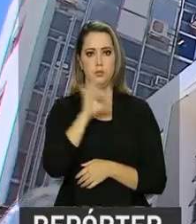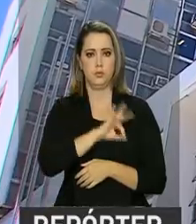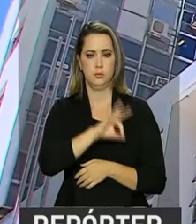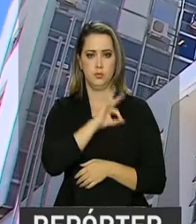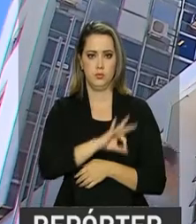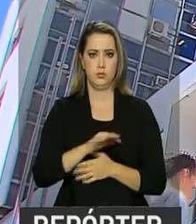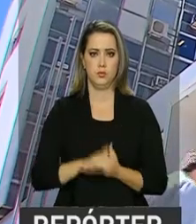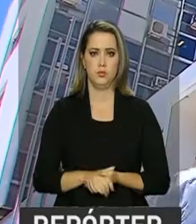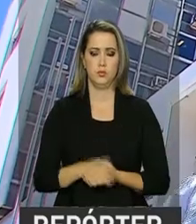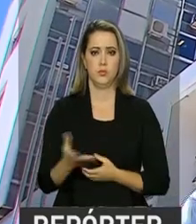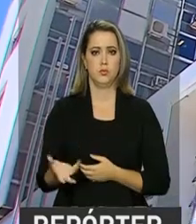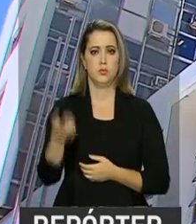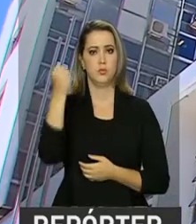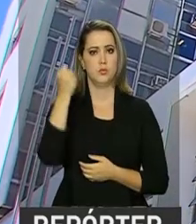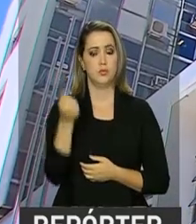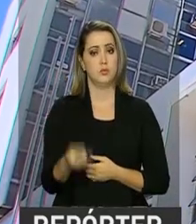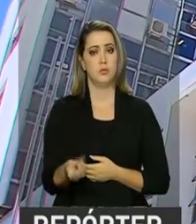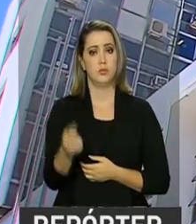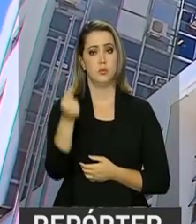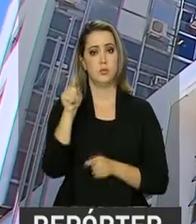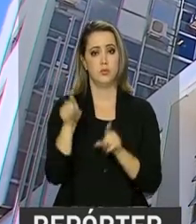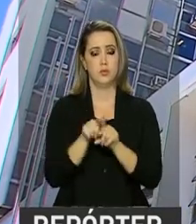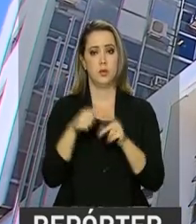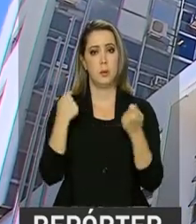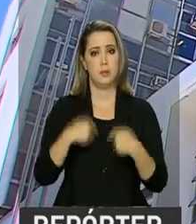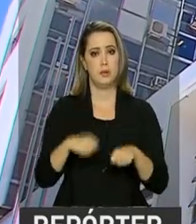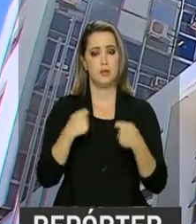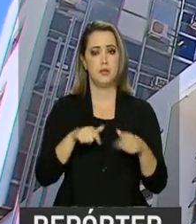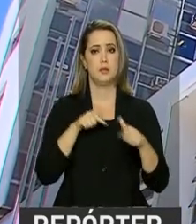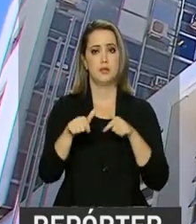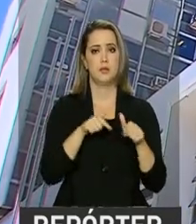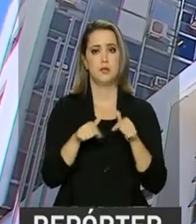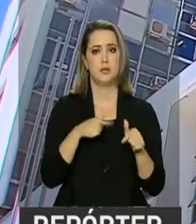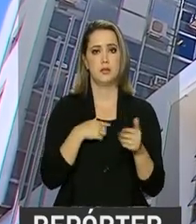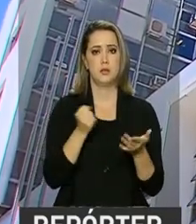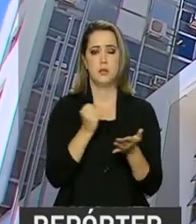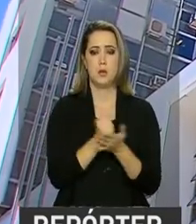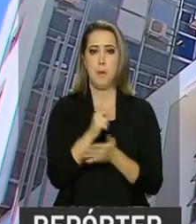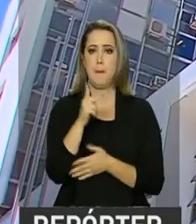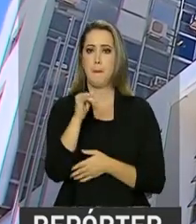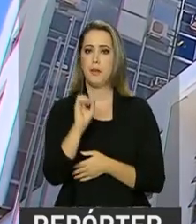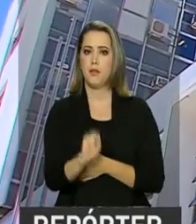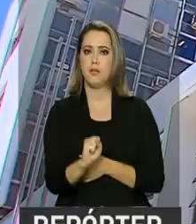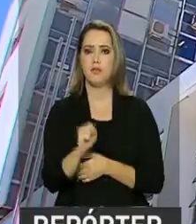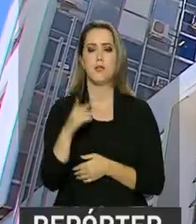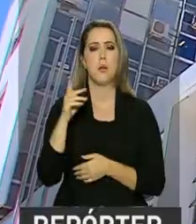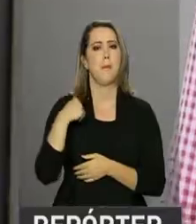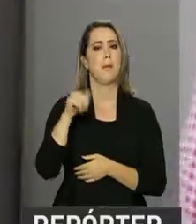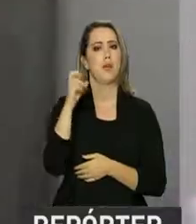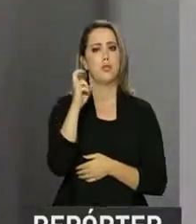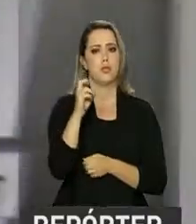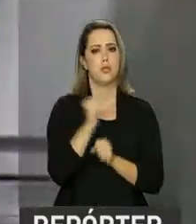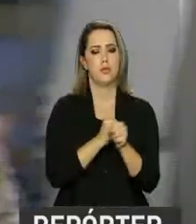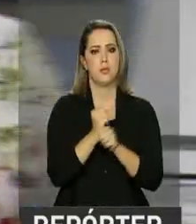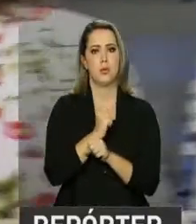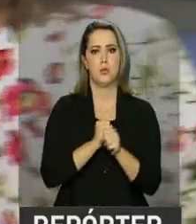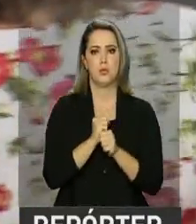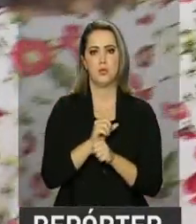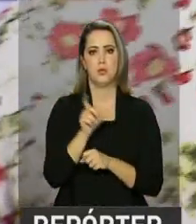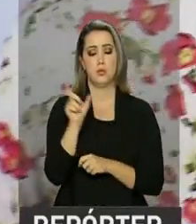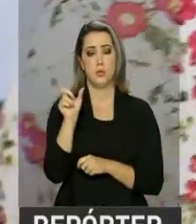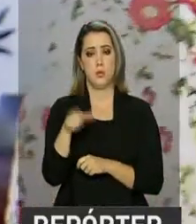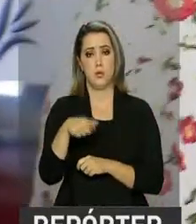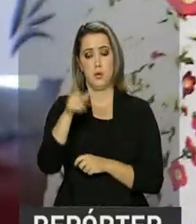mínimos para retirar o benefício o trabalhador deve estar inscrito no pis pasep há pelo menos cinco anos o